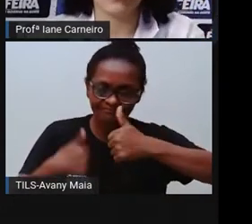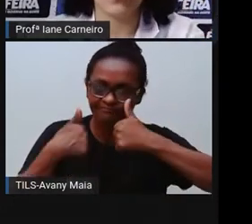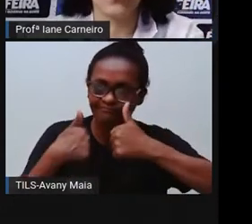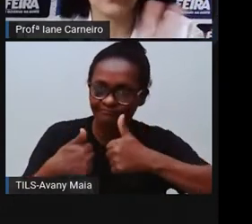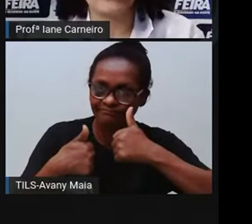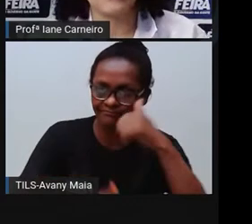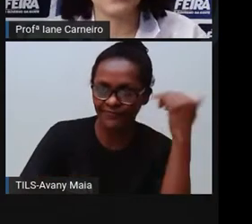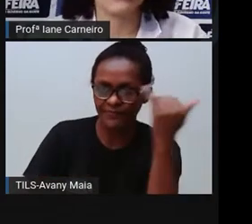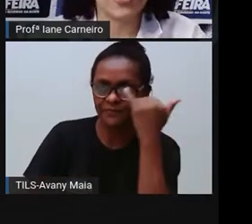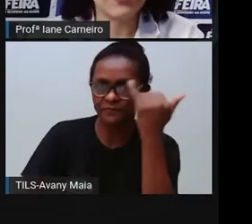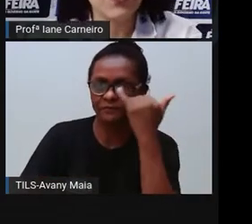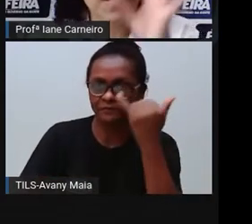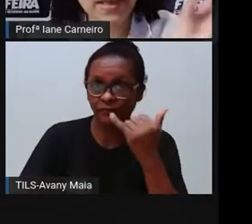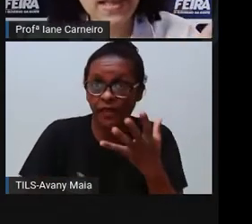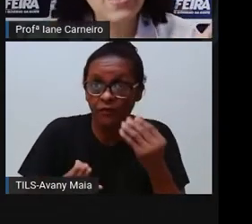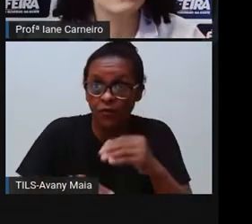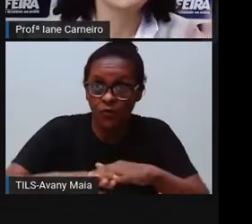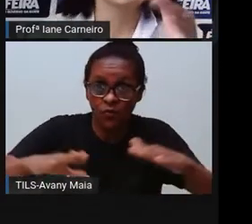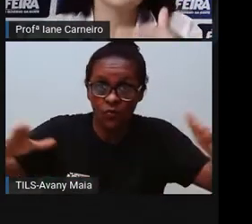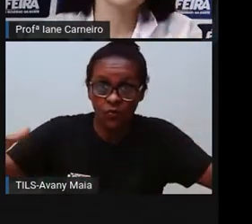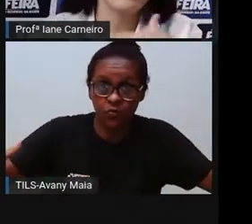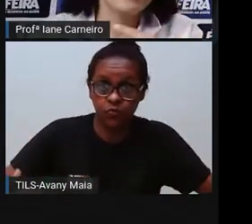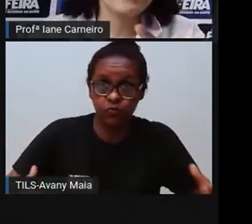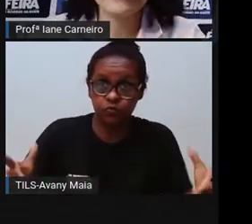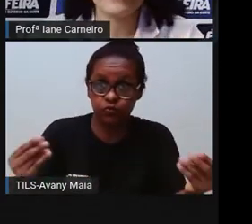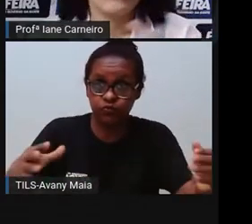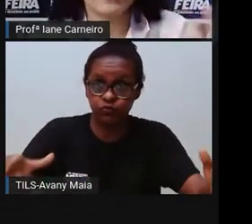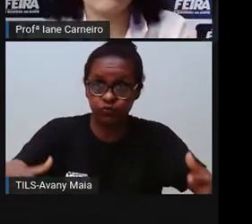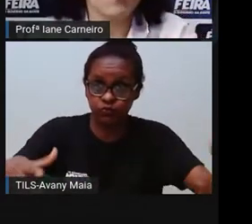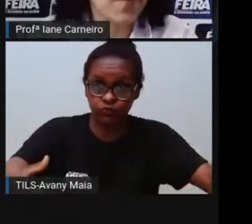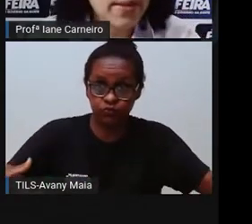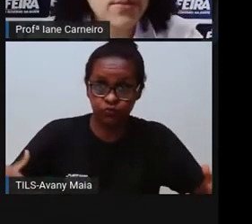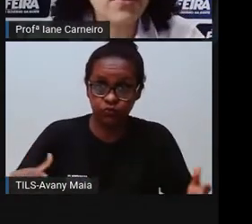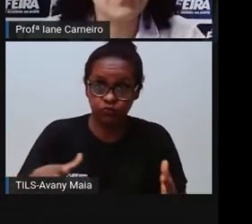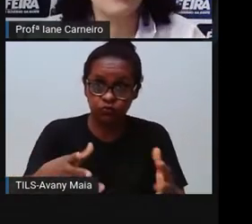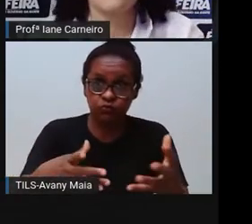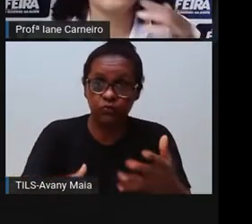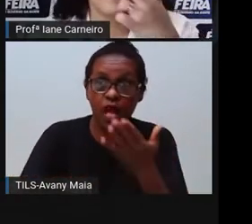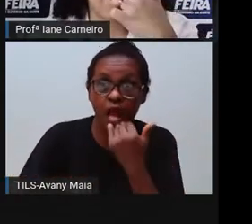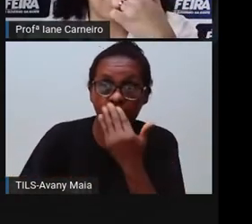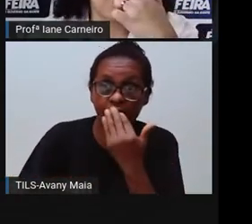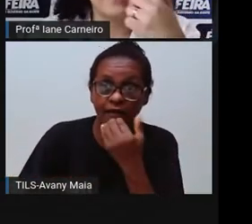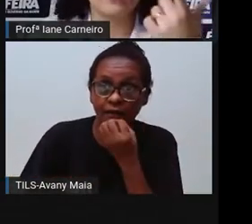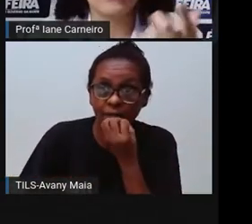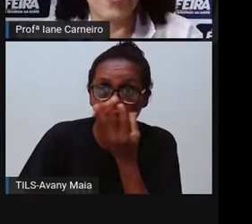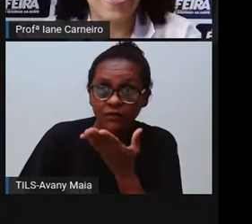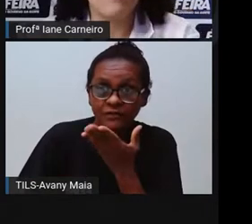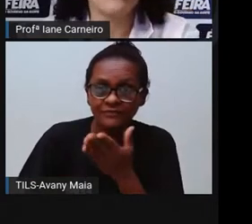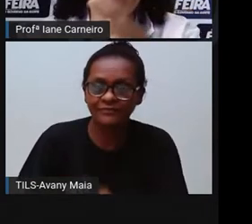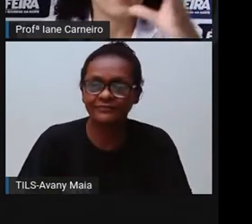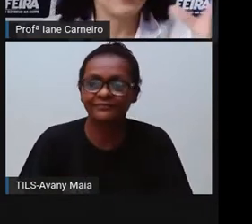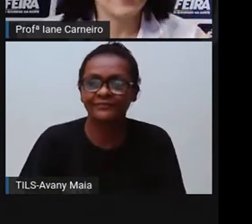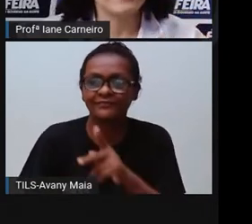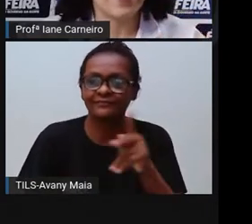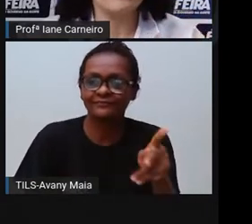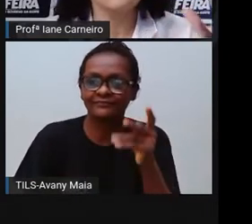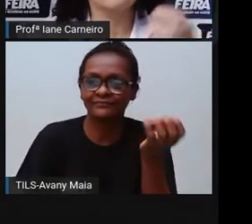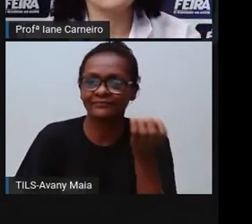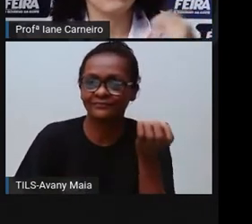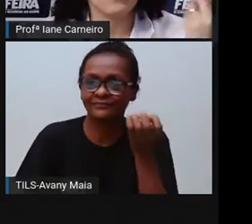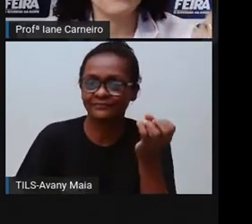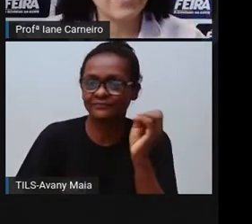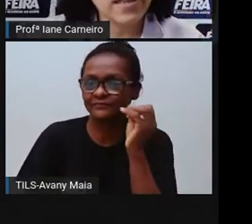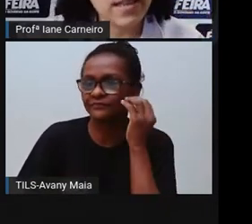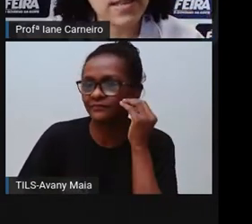né? E a Pró colocou aqui uma mesa cheia de comida, né? Mas não significa que a gente vai comer tudo. Mas a PRO quis mostrar a variedade